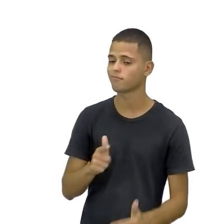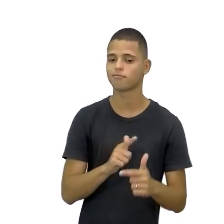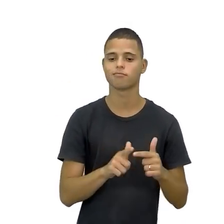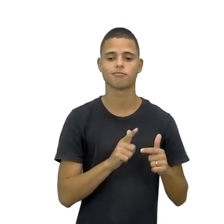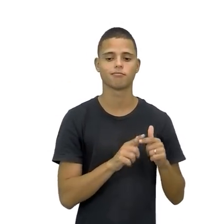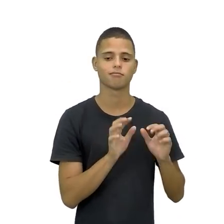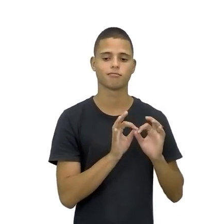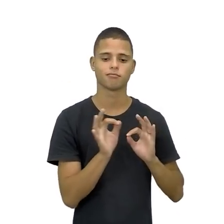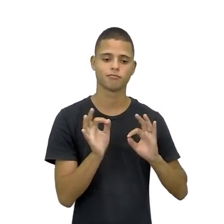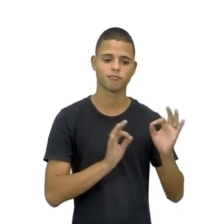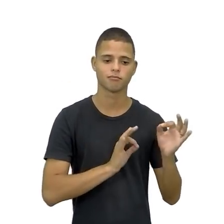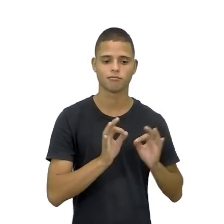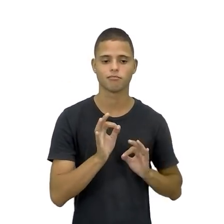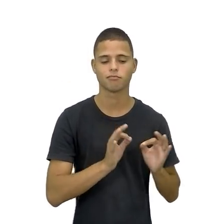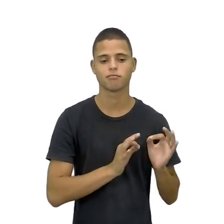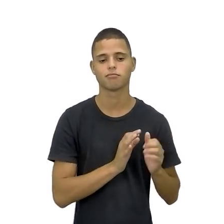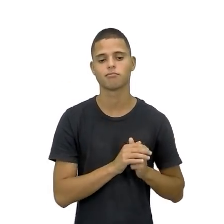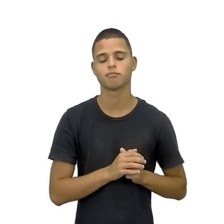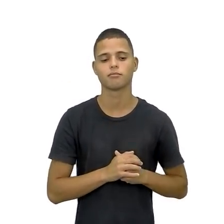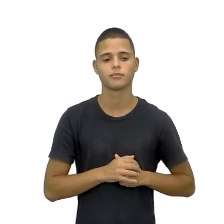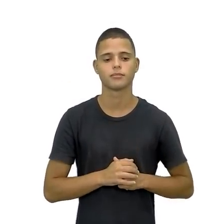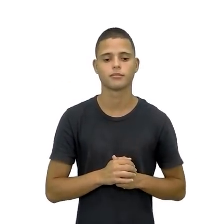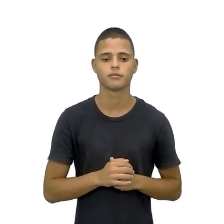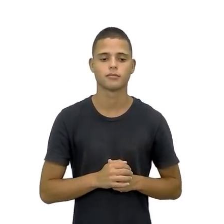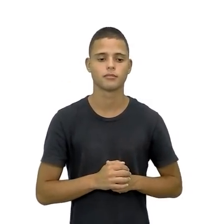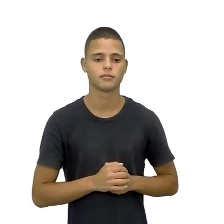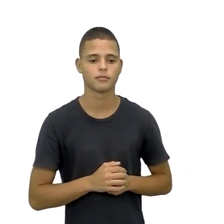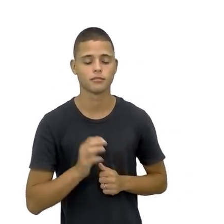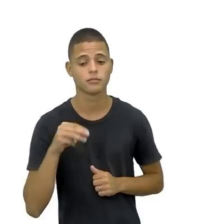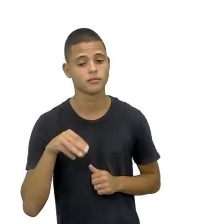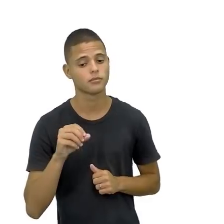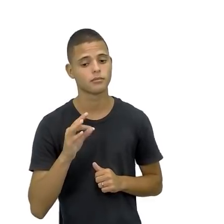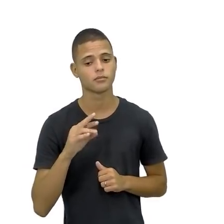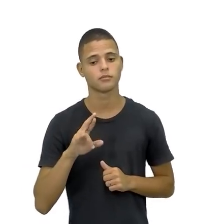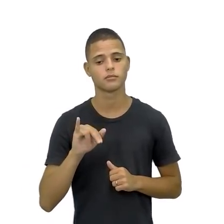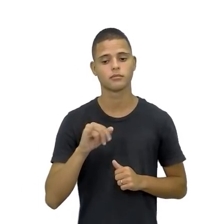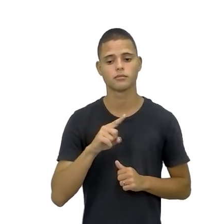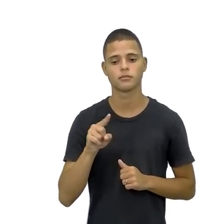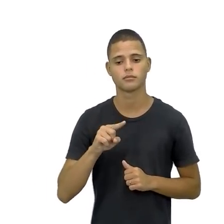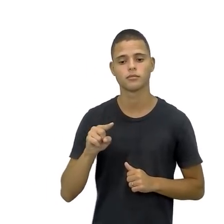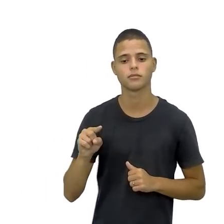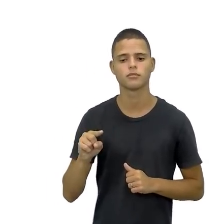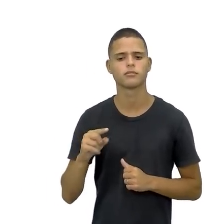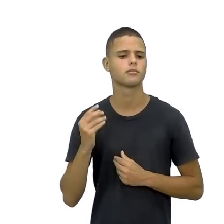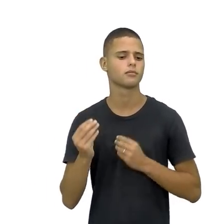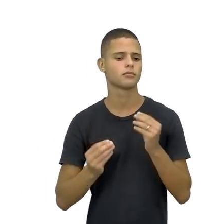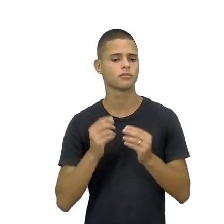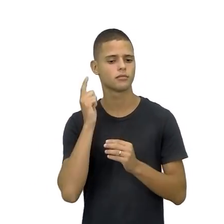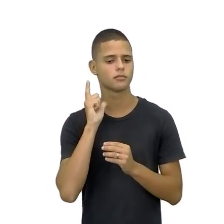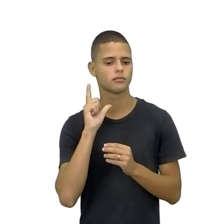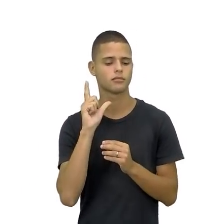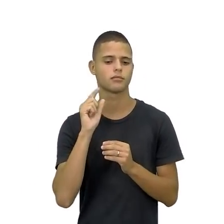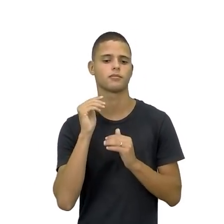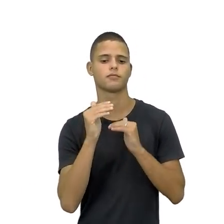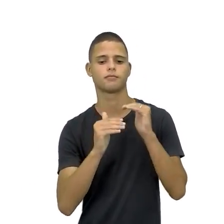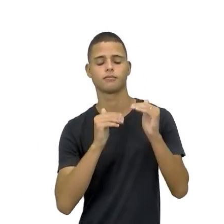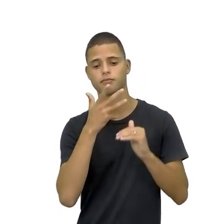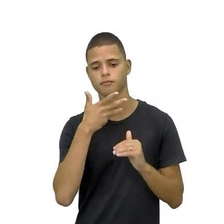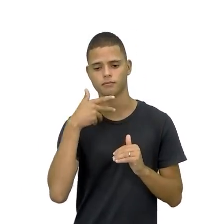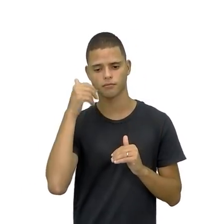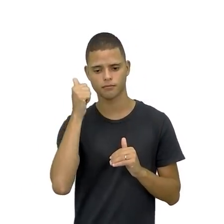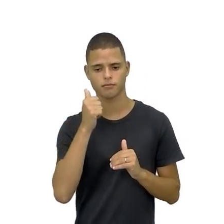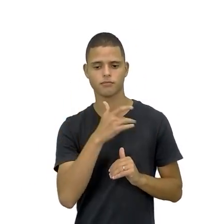pensando nessa questão motriz, segundo Bender. Aí a nossa ideia foi como podemos melhorar as condições de saúde